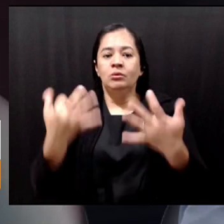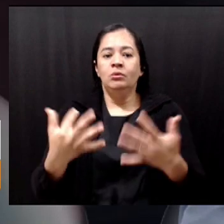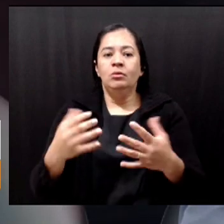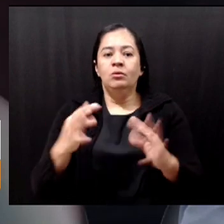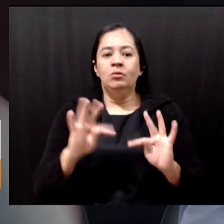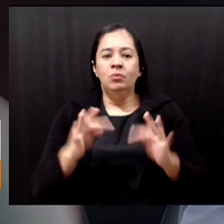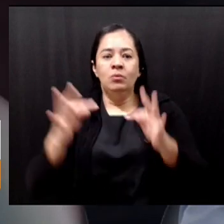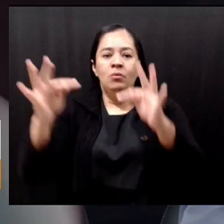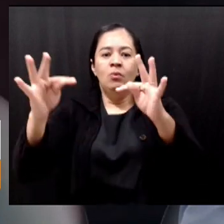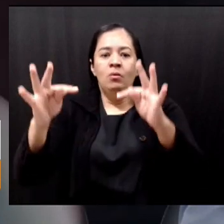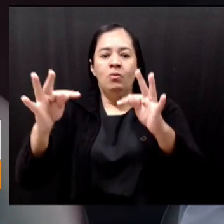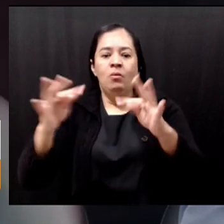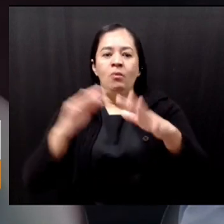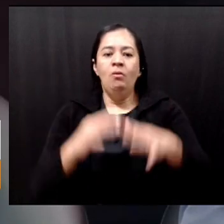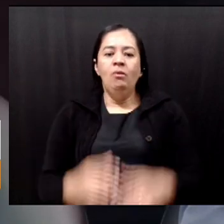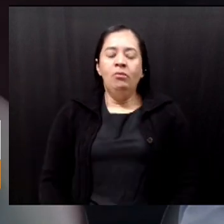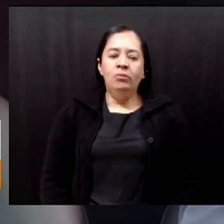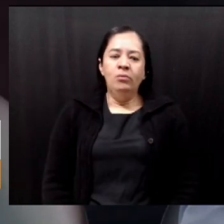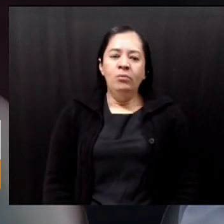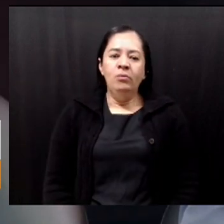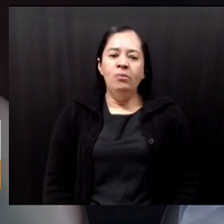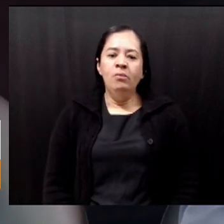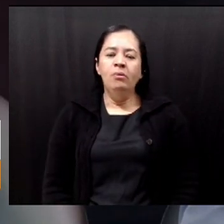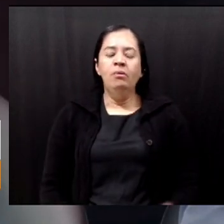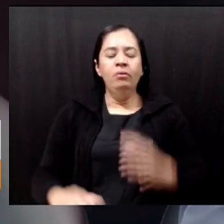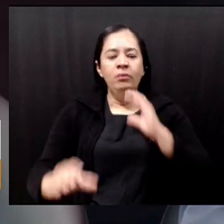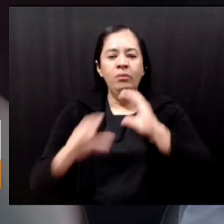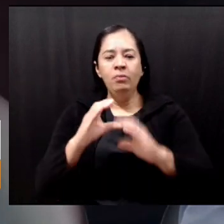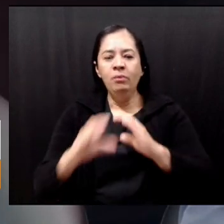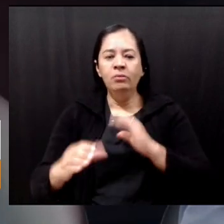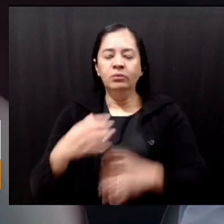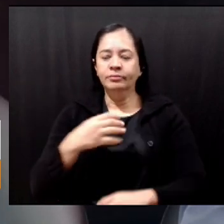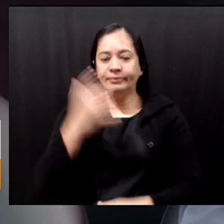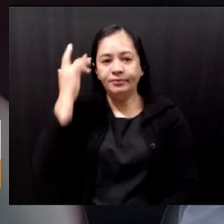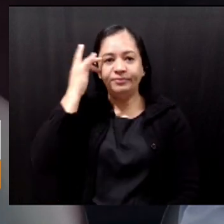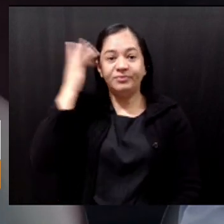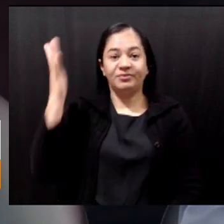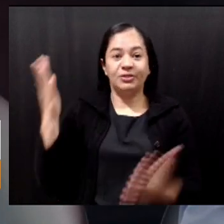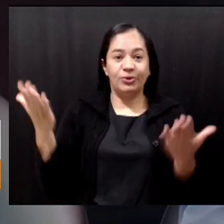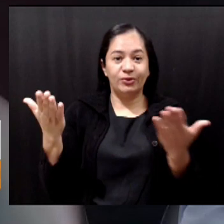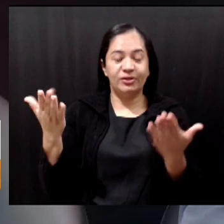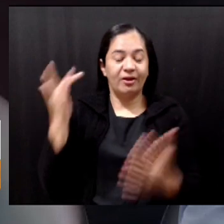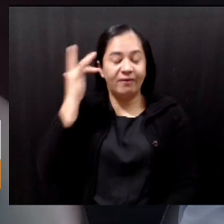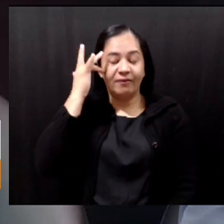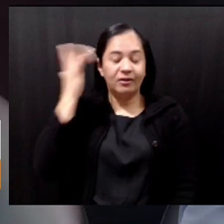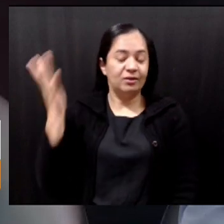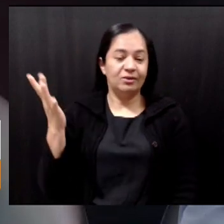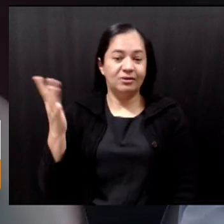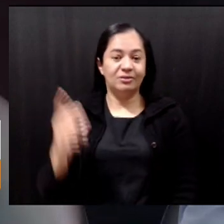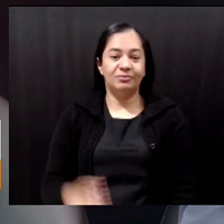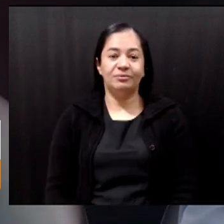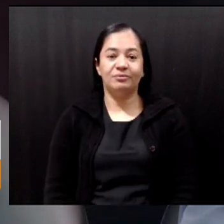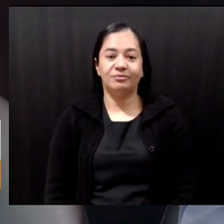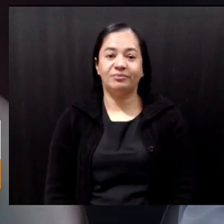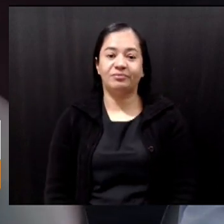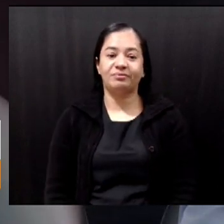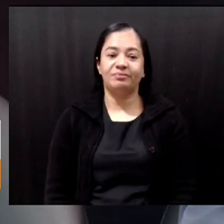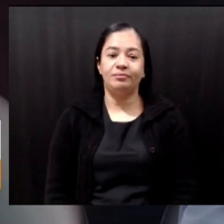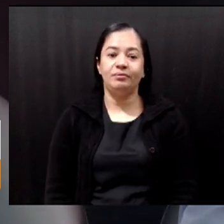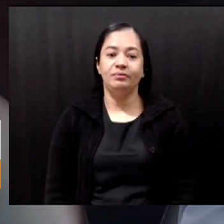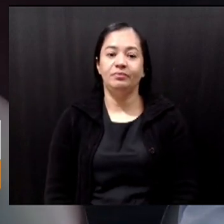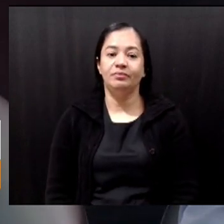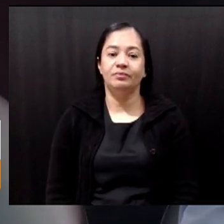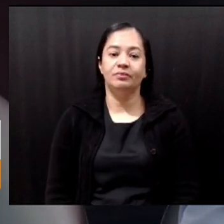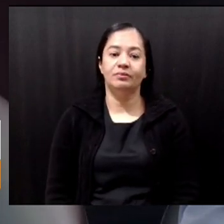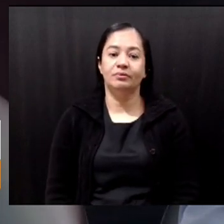meios de comunicação facilitaram muito, né, esse deslocamento. Hoje